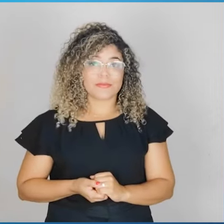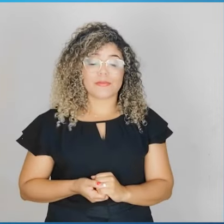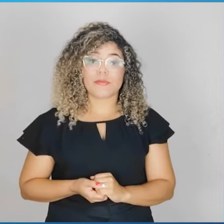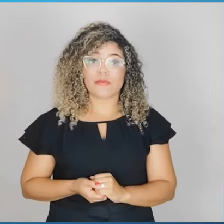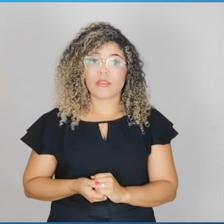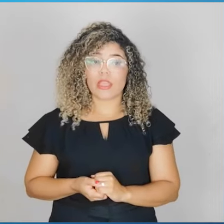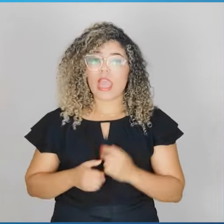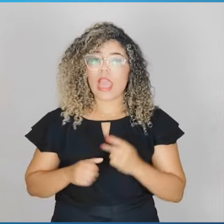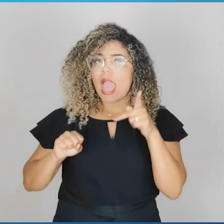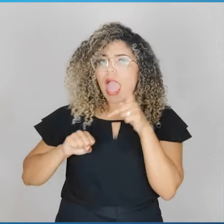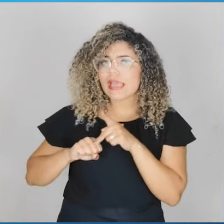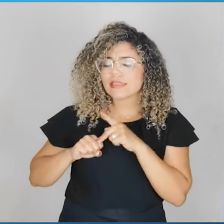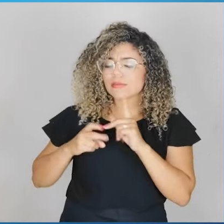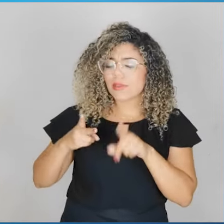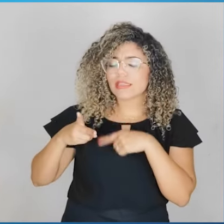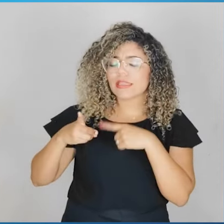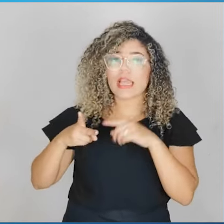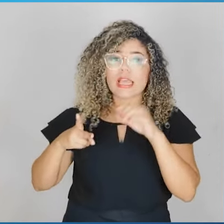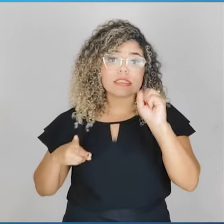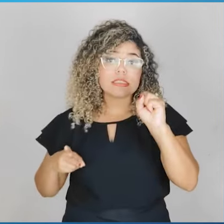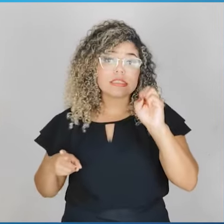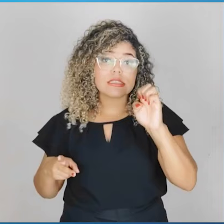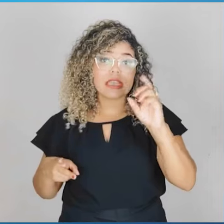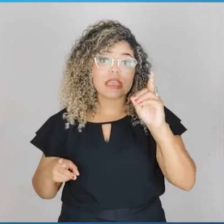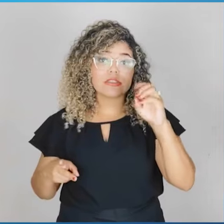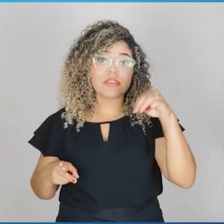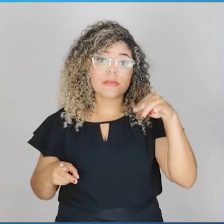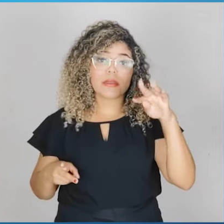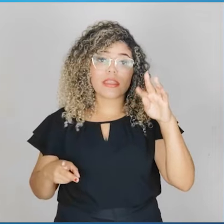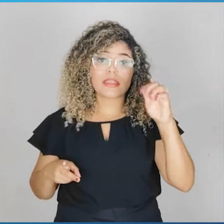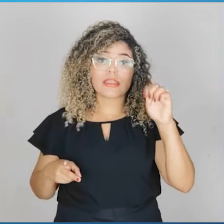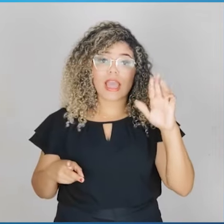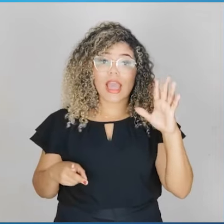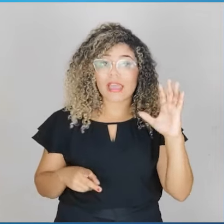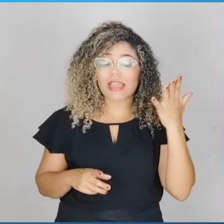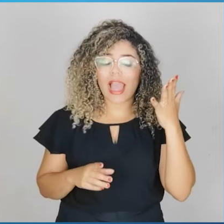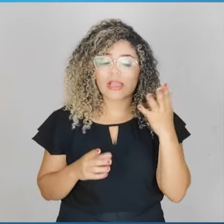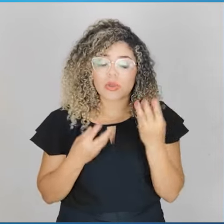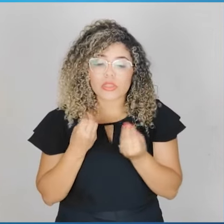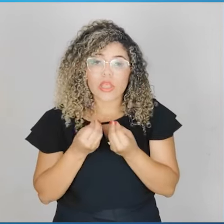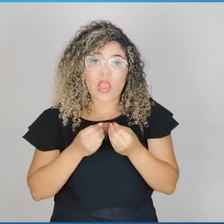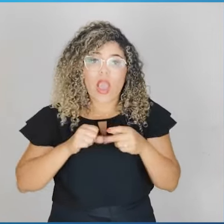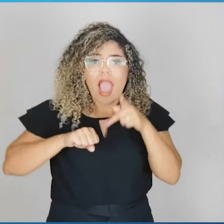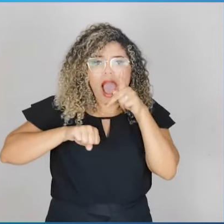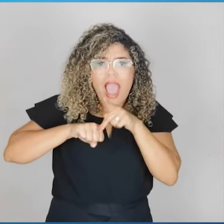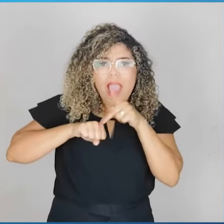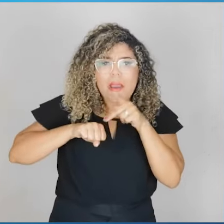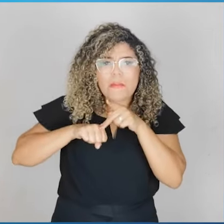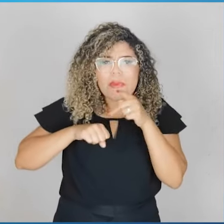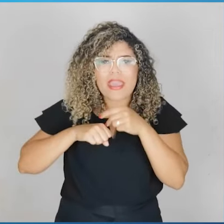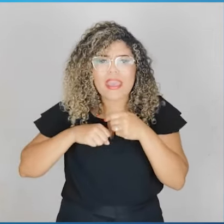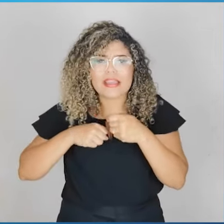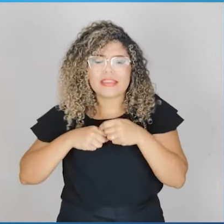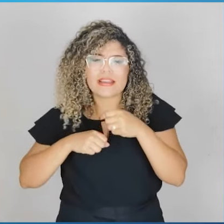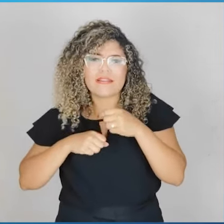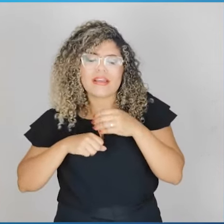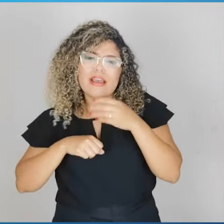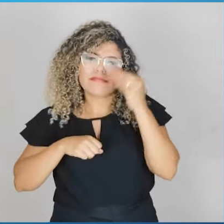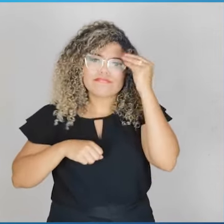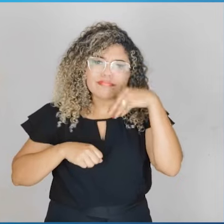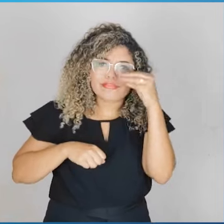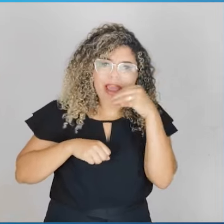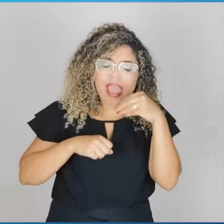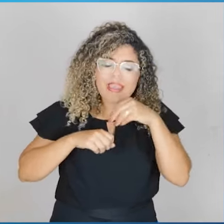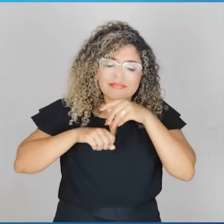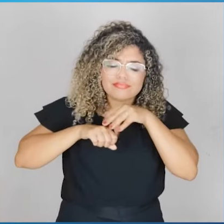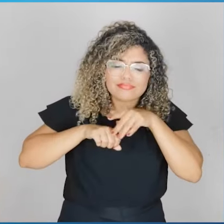As rochas sedimentares são oriundas a partir dessa sedimentação, ou seja, desse desgaste da rocha, como falamos, e